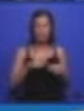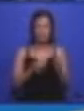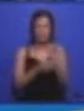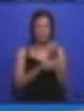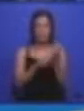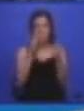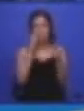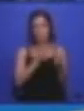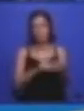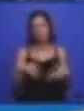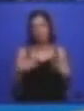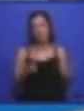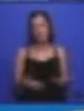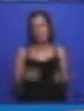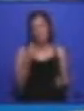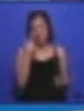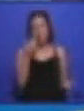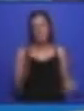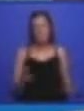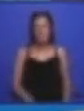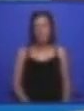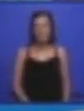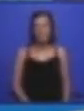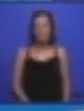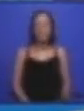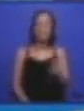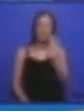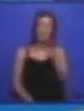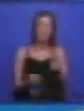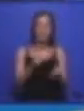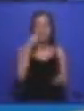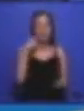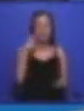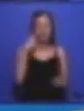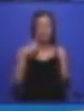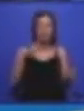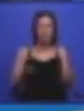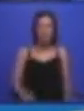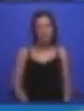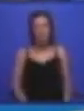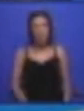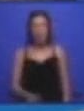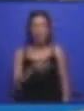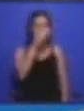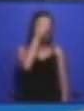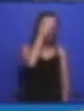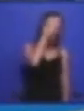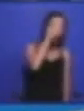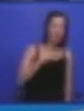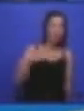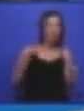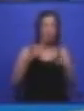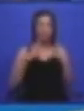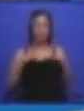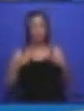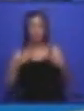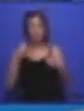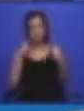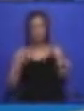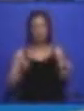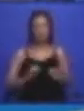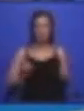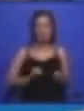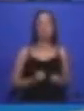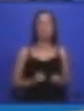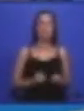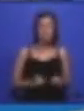pretos. Isto é que é. E depois ele a chorar ao sinal. Agora não tenho camisa para o espetáculo. Ai, não